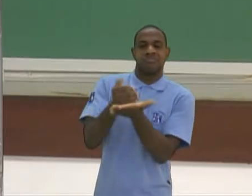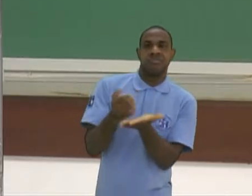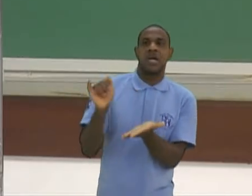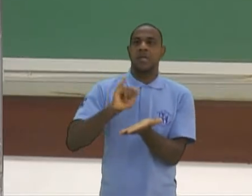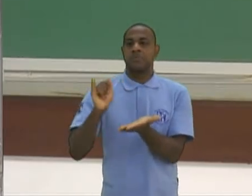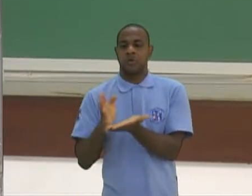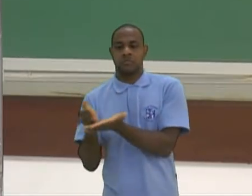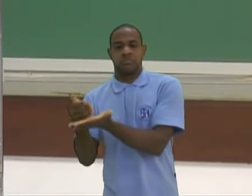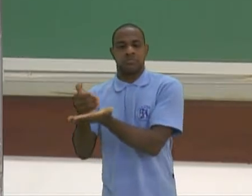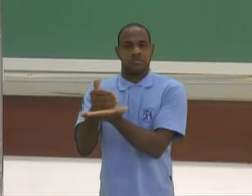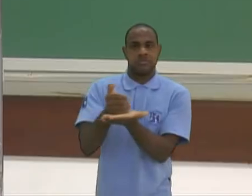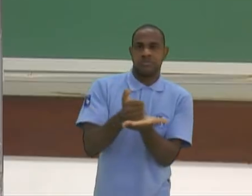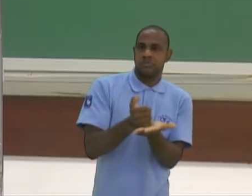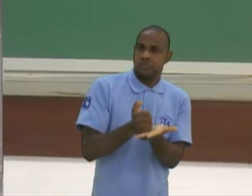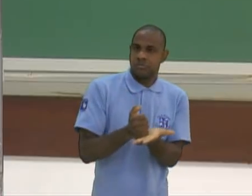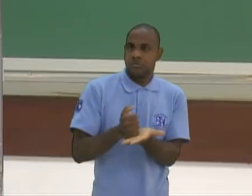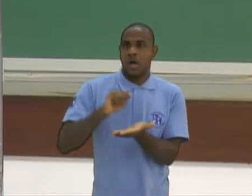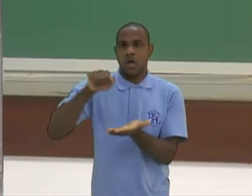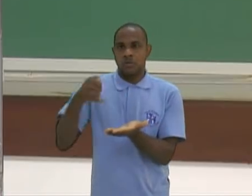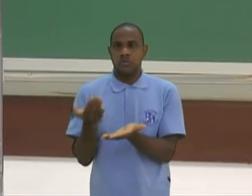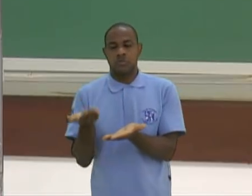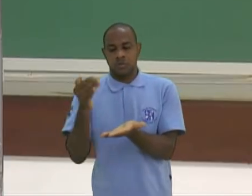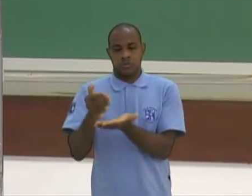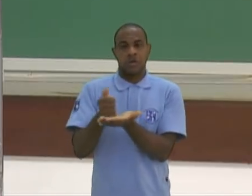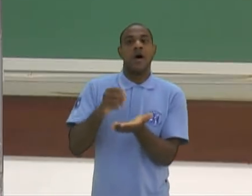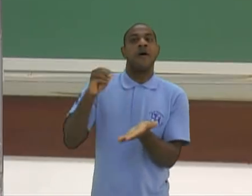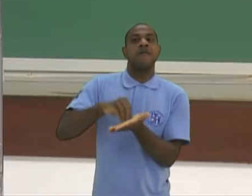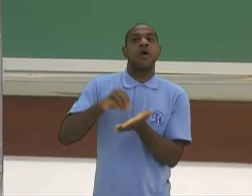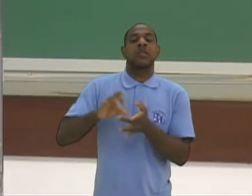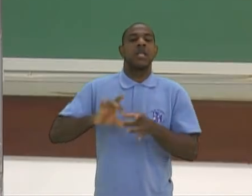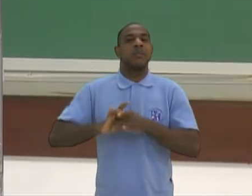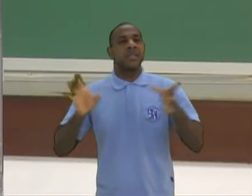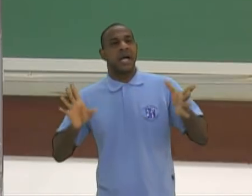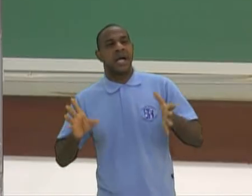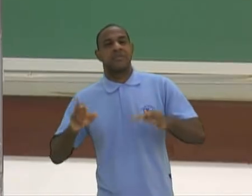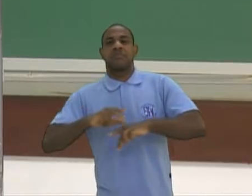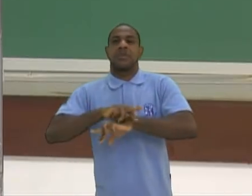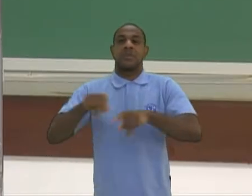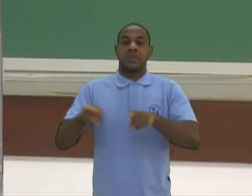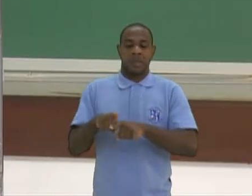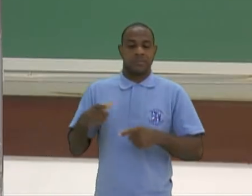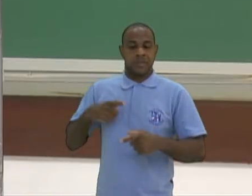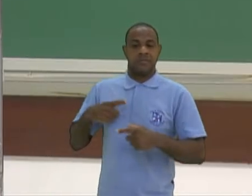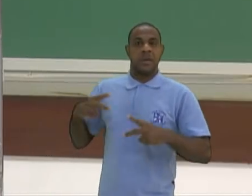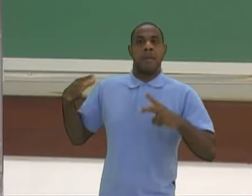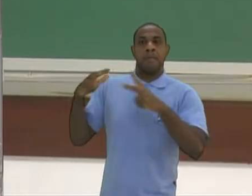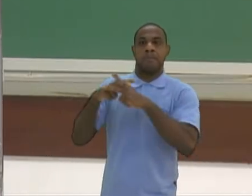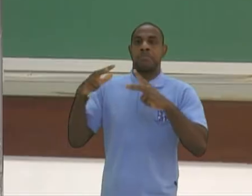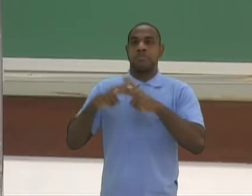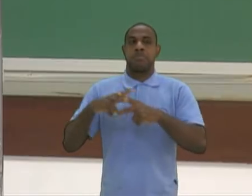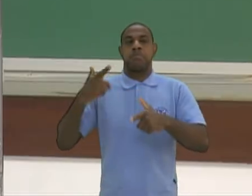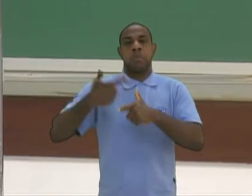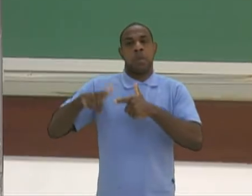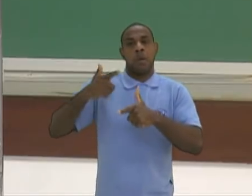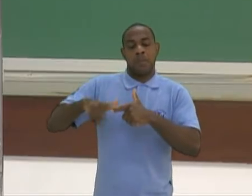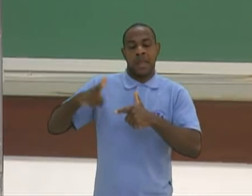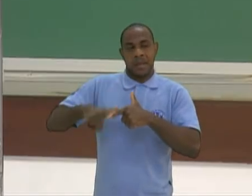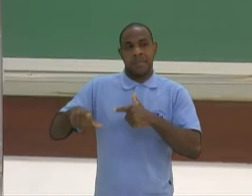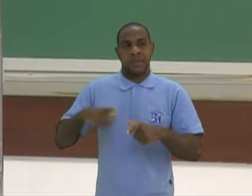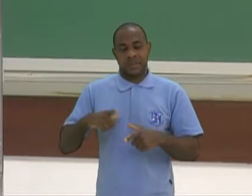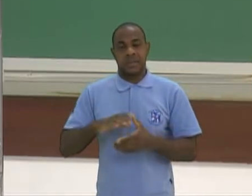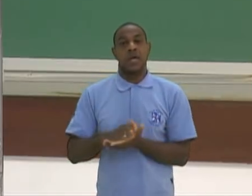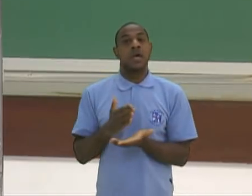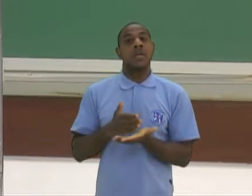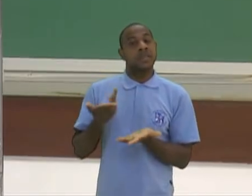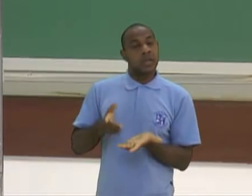impostos, tributos, né, a falta de liberdade, etc., e entraram em conflito, que terminou inclusive com o imperador Tito e suas